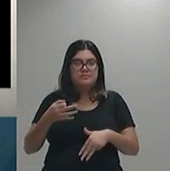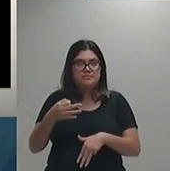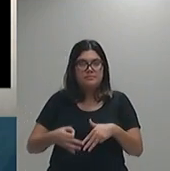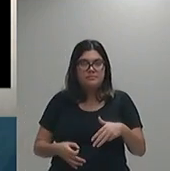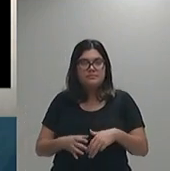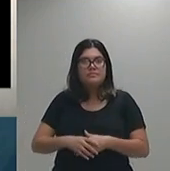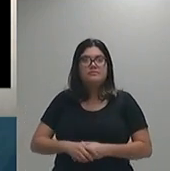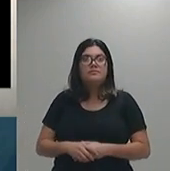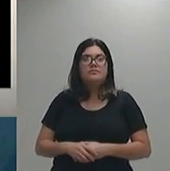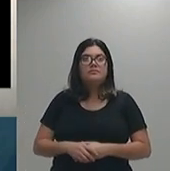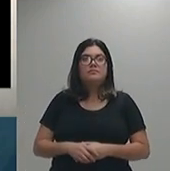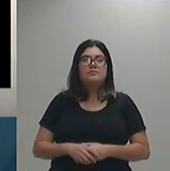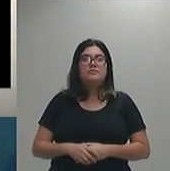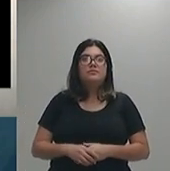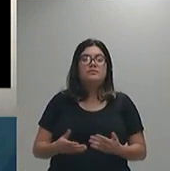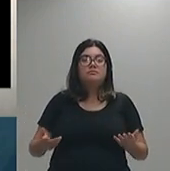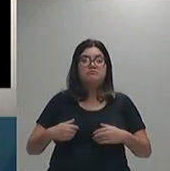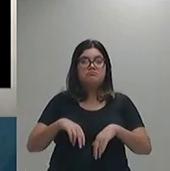para